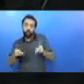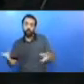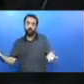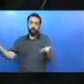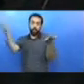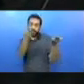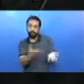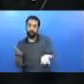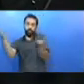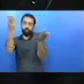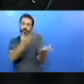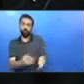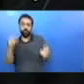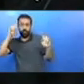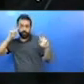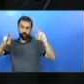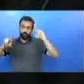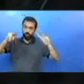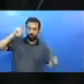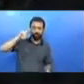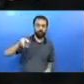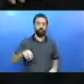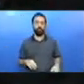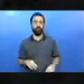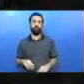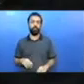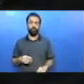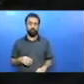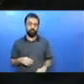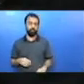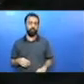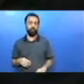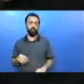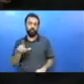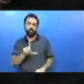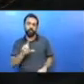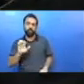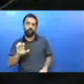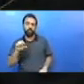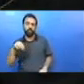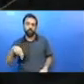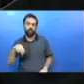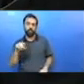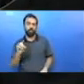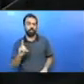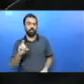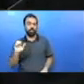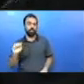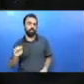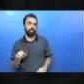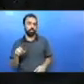trouxeram com eles as suas histórias, as suas lendas. Vocês se lembram que são lendas? São aquelas histórias que as pessoas contavam